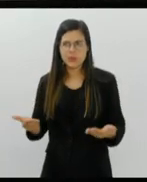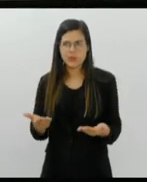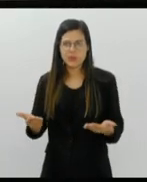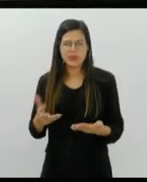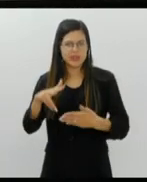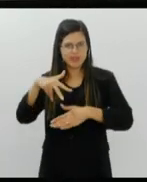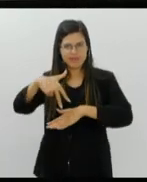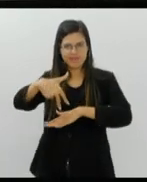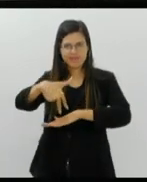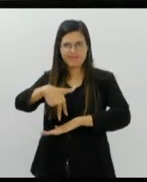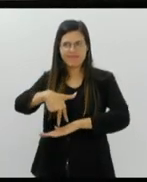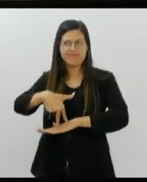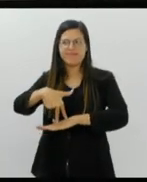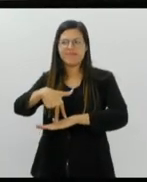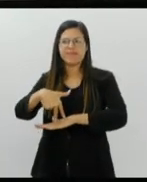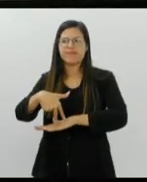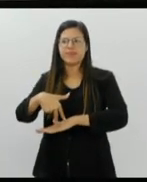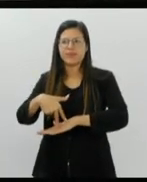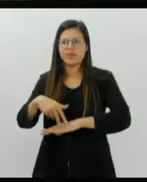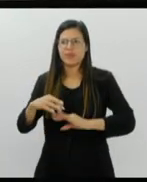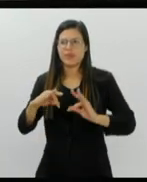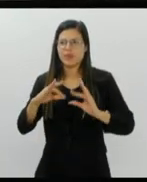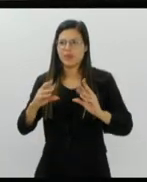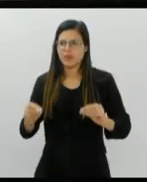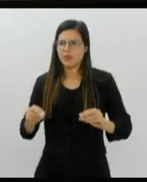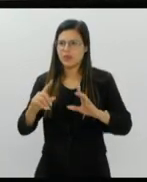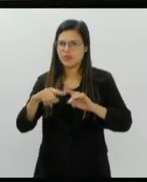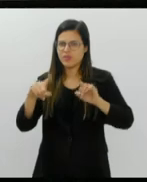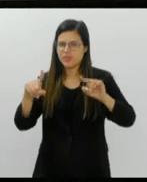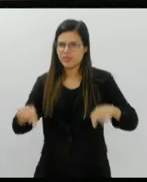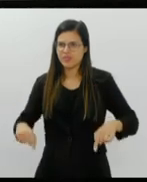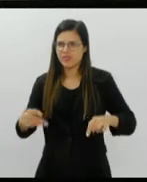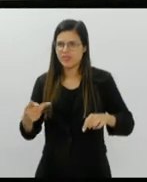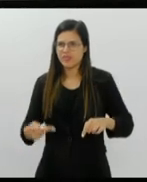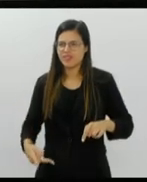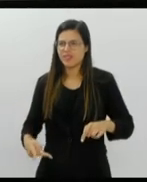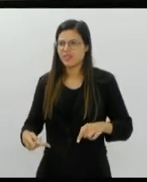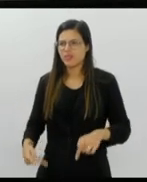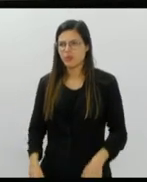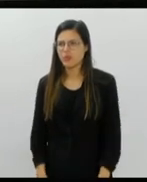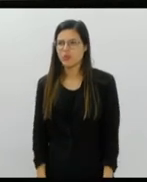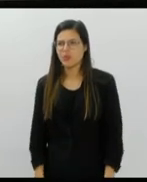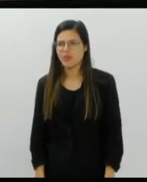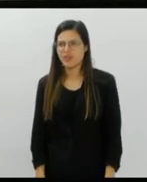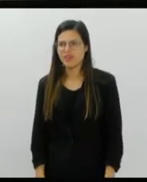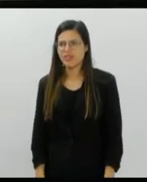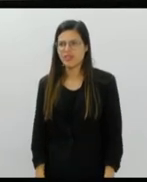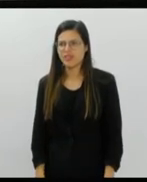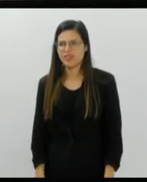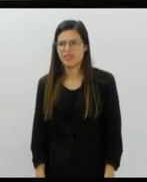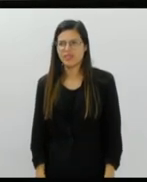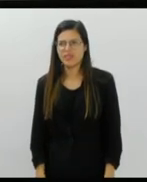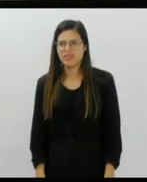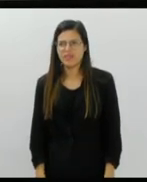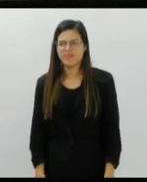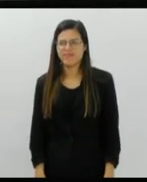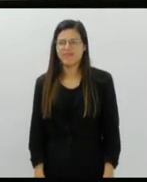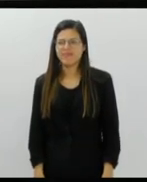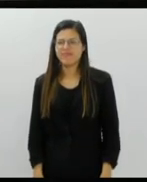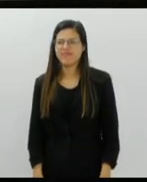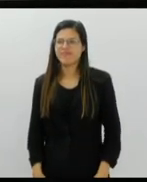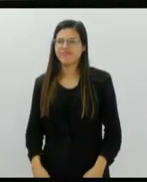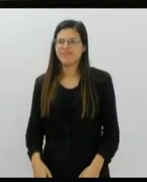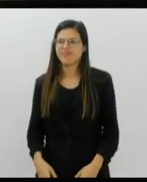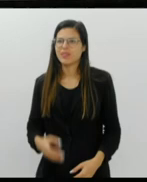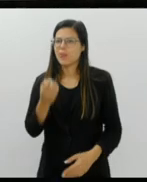Tribuna todos os servidores da casa a minha Comandante ali né desejar uma boa